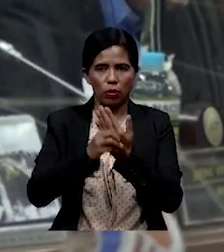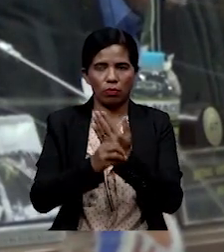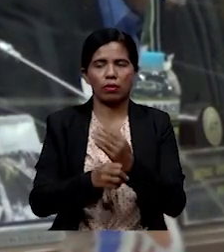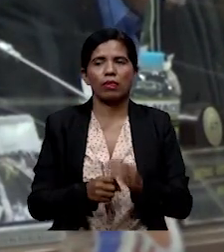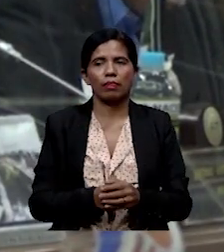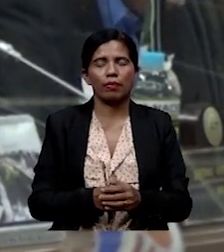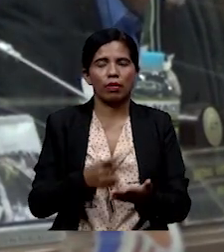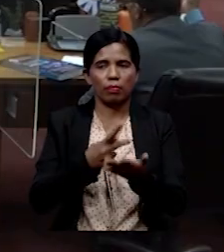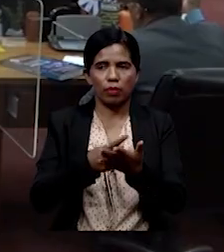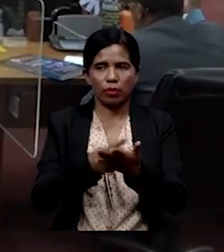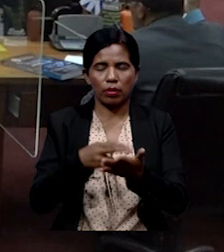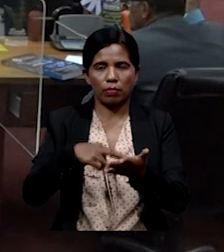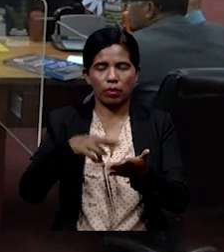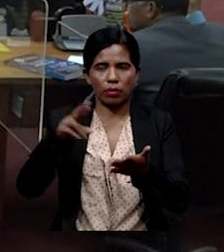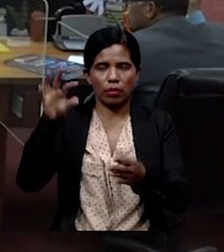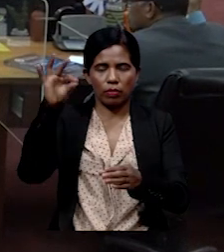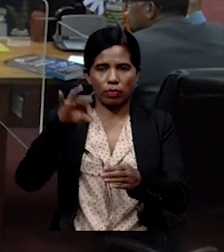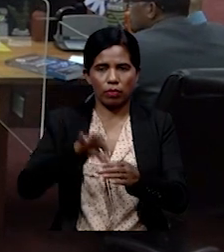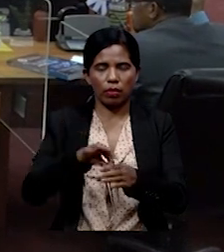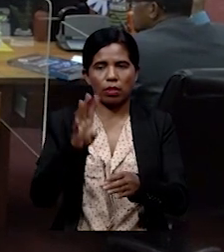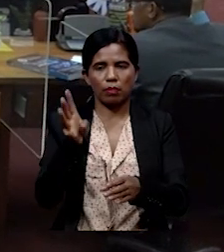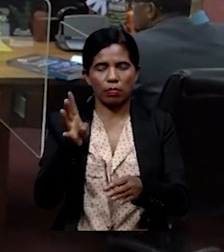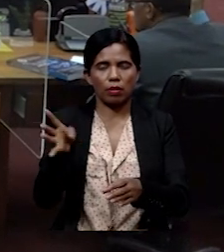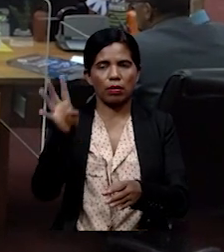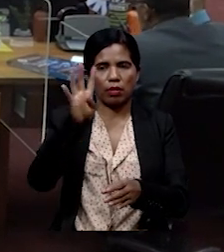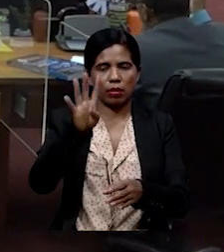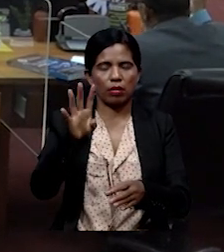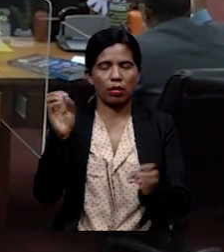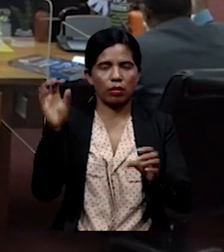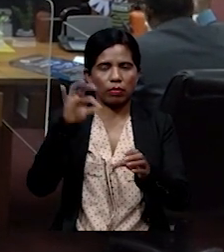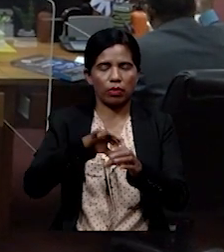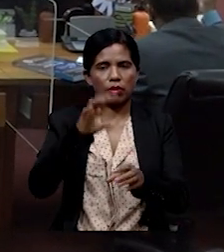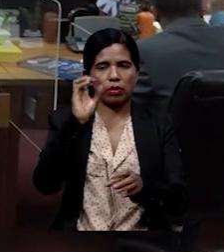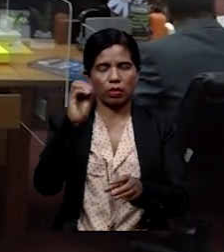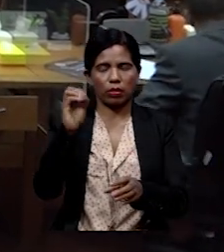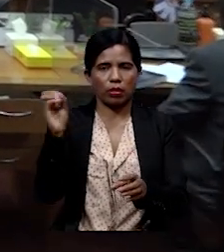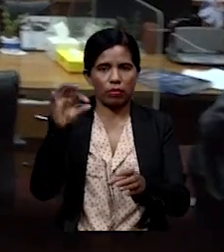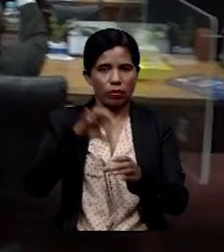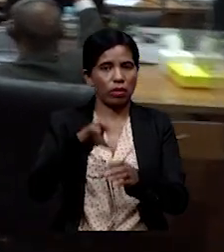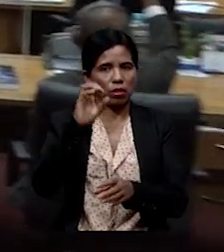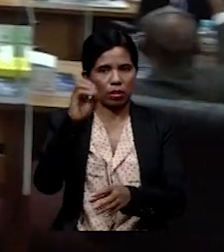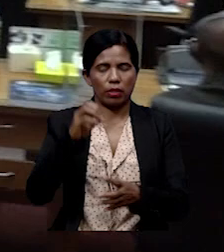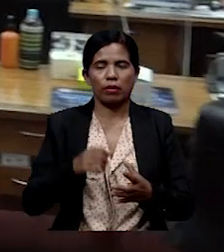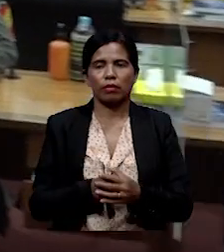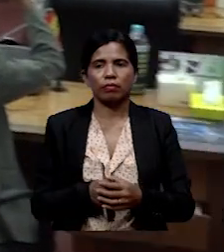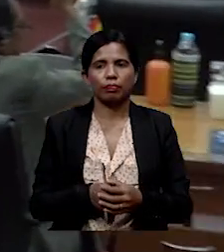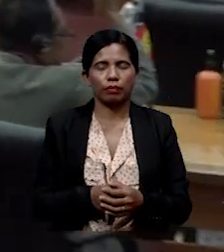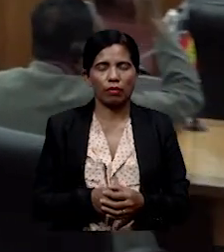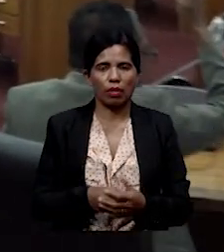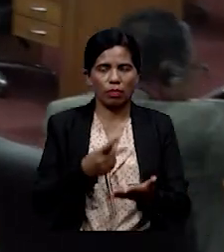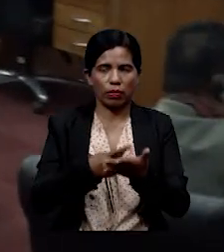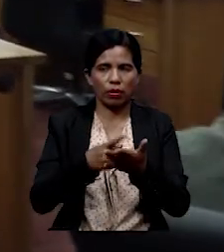Projeto resolução ne aprova o voto a favor hatnulo resencia contra zero no abstenção zero. Proponente para projeto